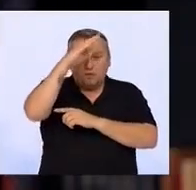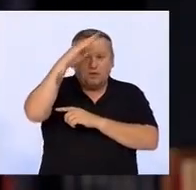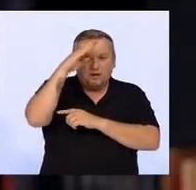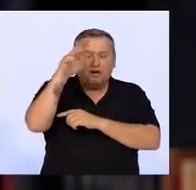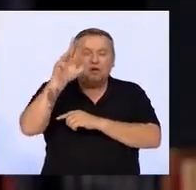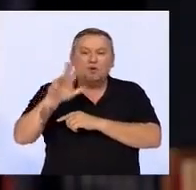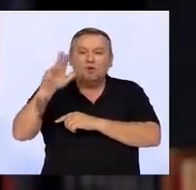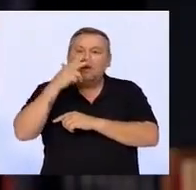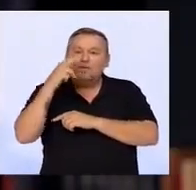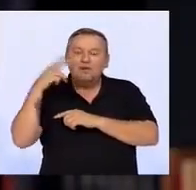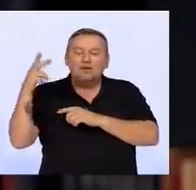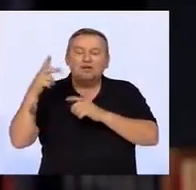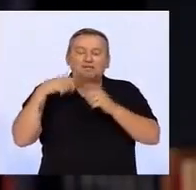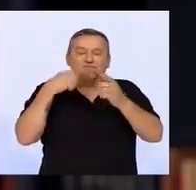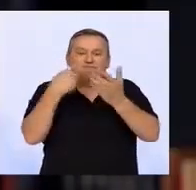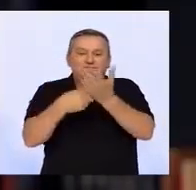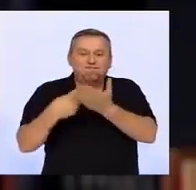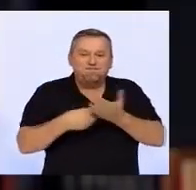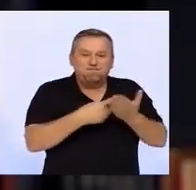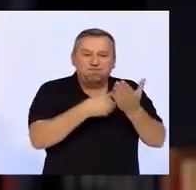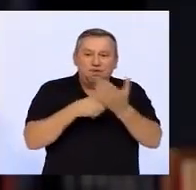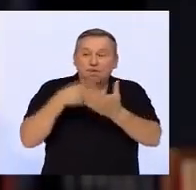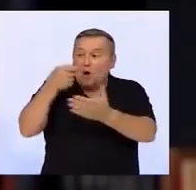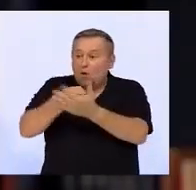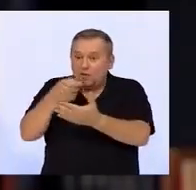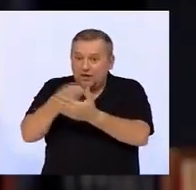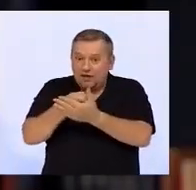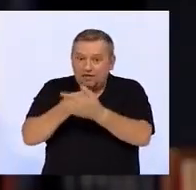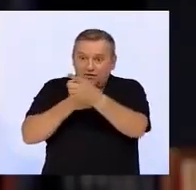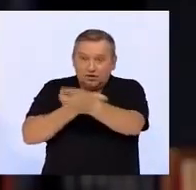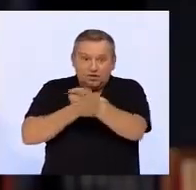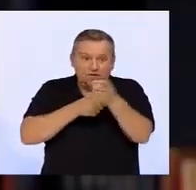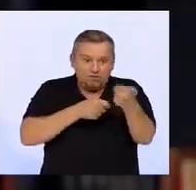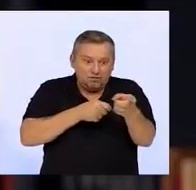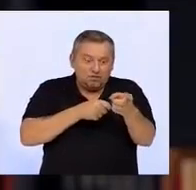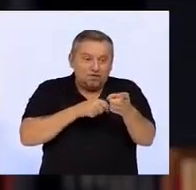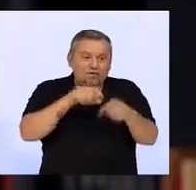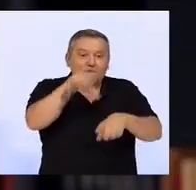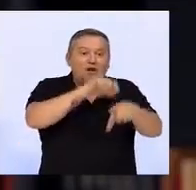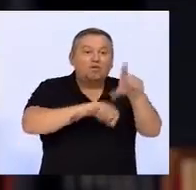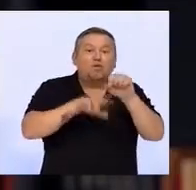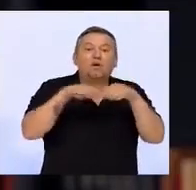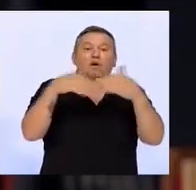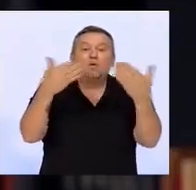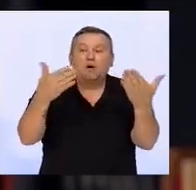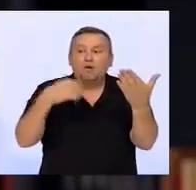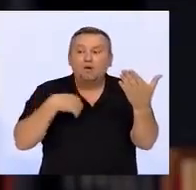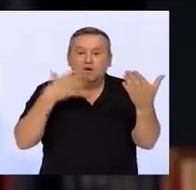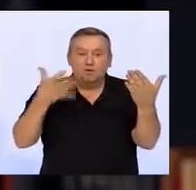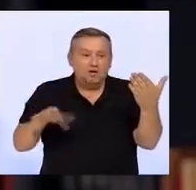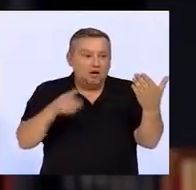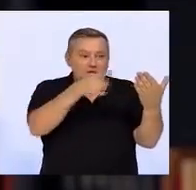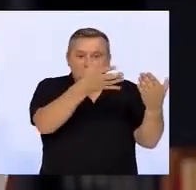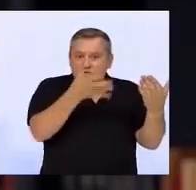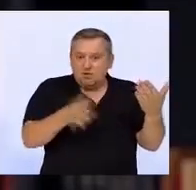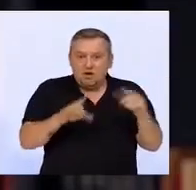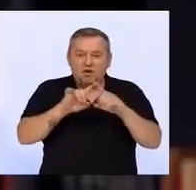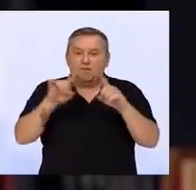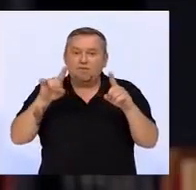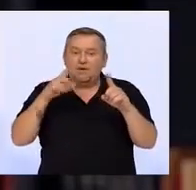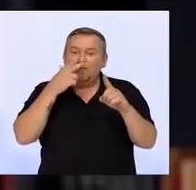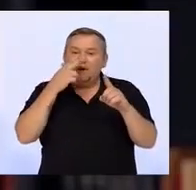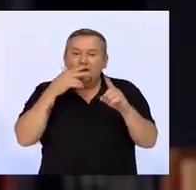estão tramando, um é cabo eleitoral do outro, para obrigar você e o Mauro a decidir no segundo turno entre eles. Candidato, eu não quero, você não quer, mas isso está